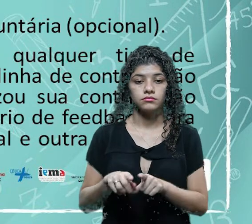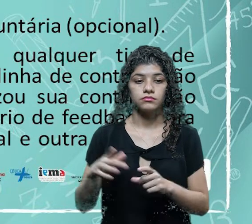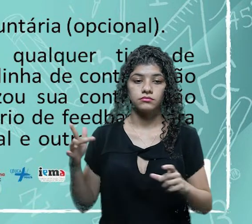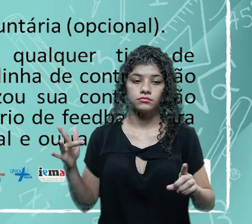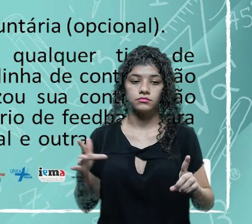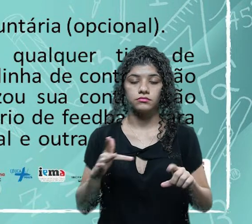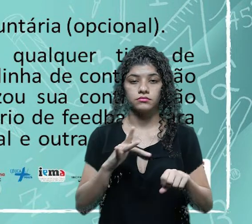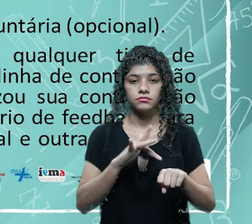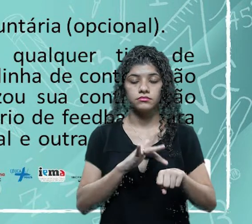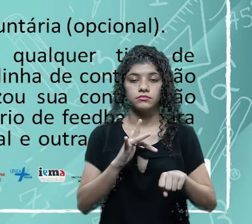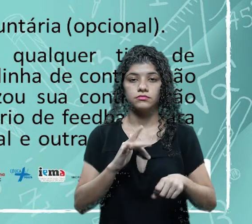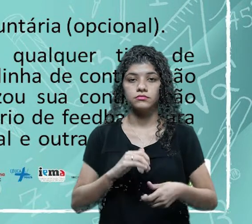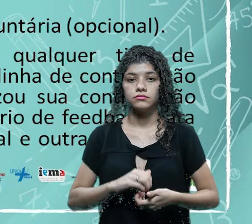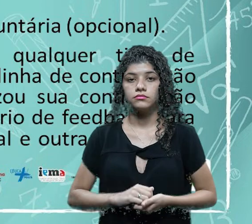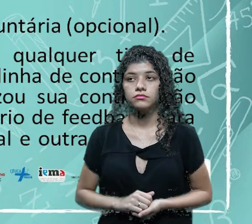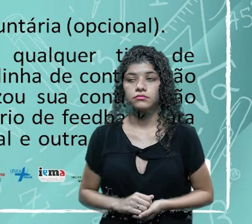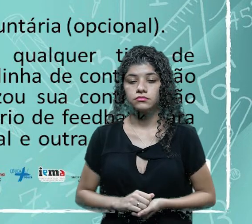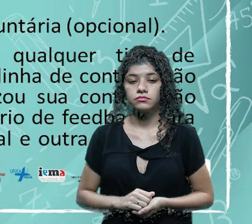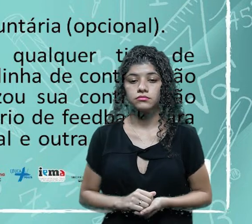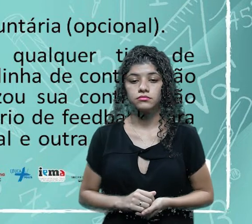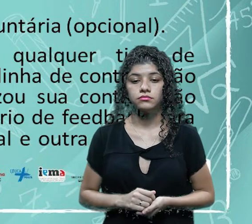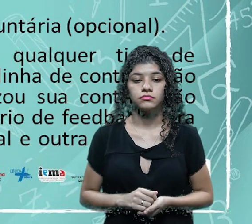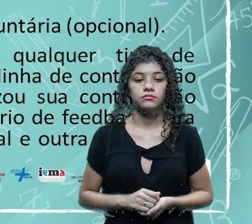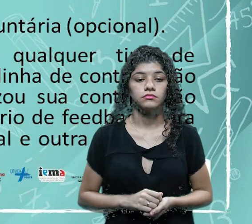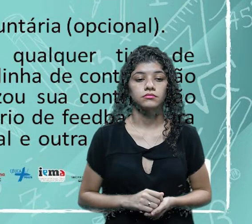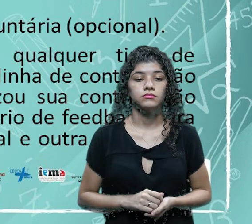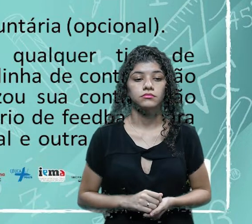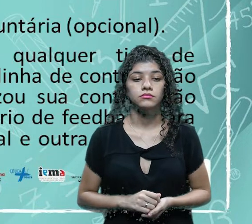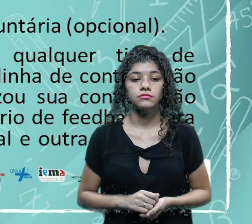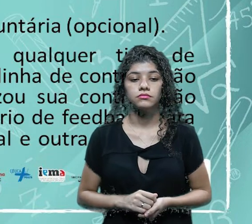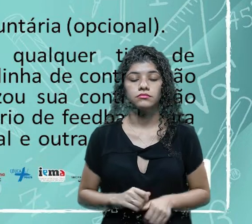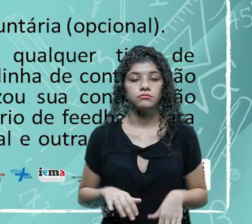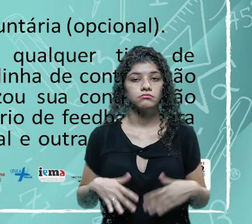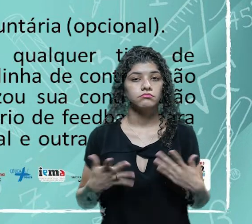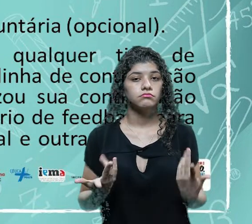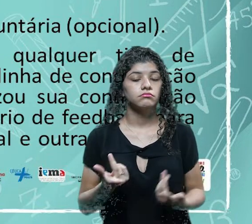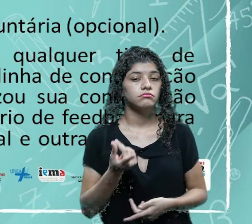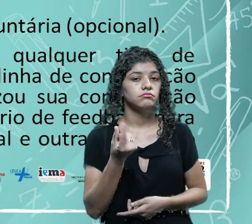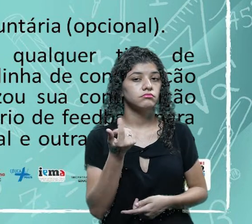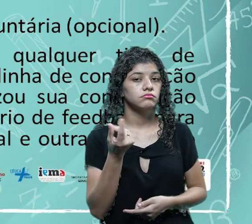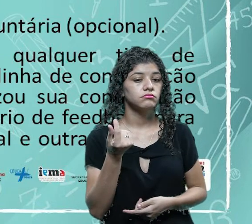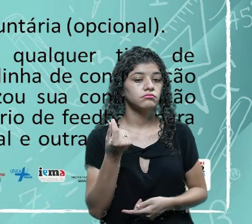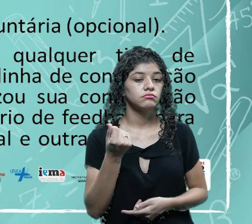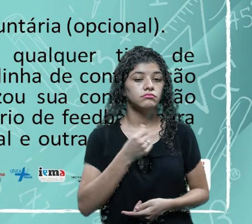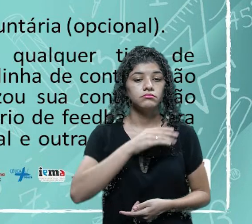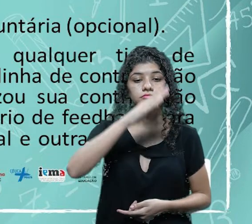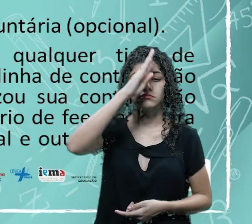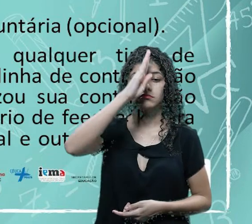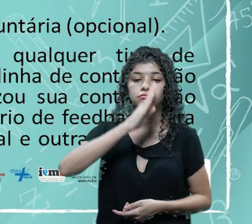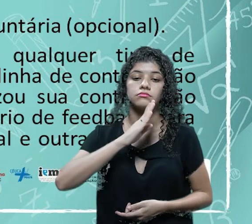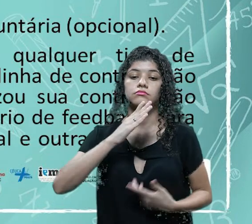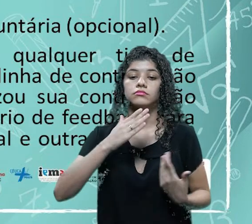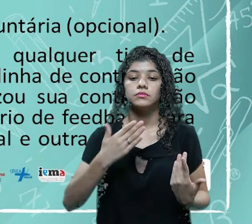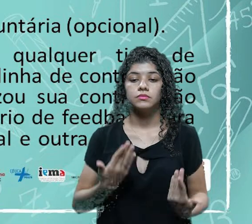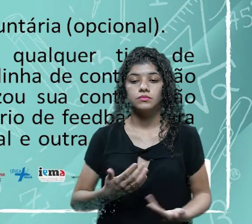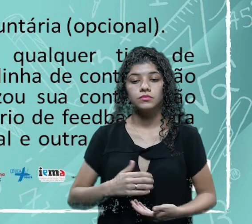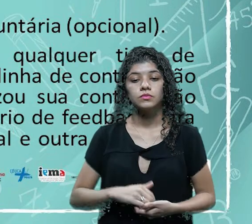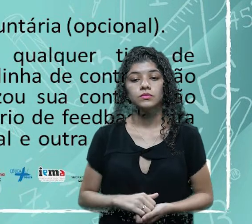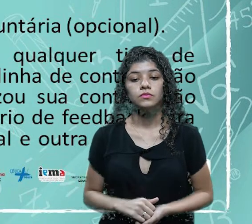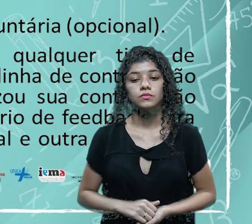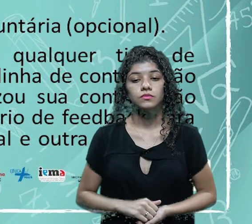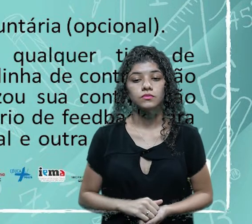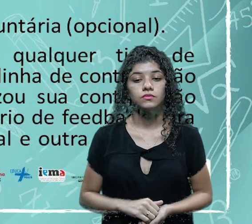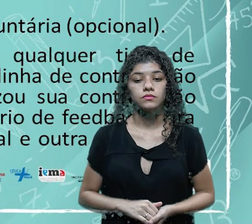para aplicar né Claro quanto quanto custa esse evento vai tá lá o o